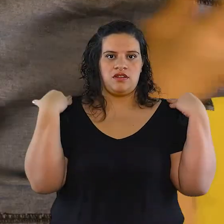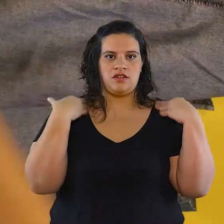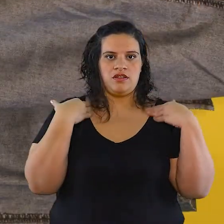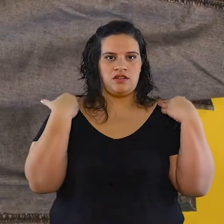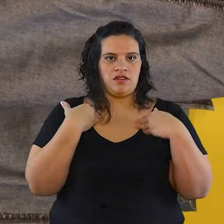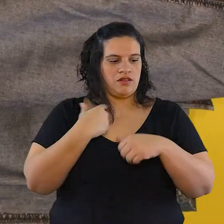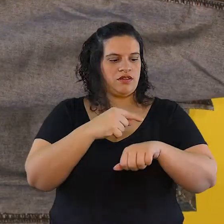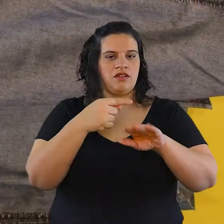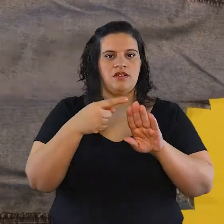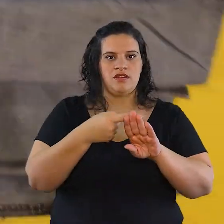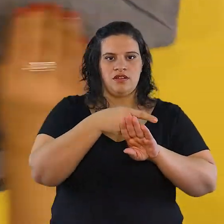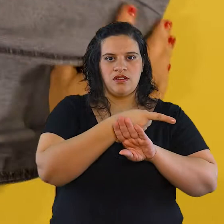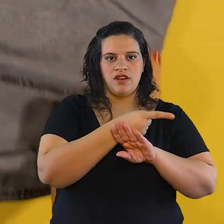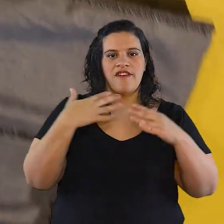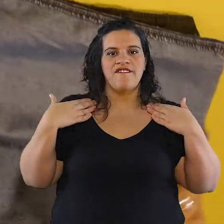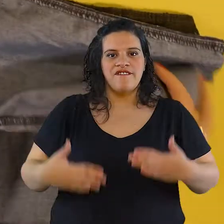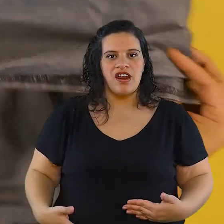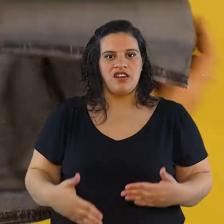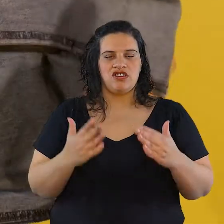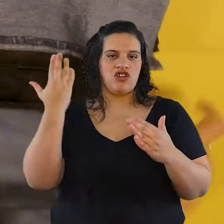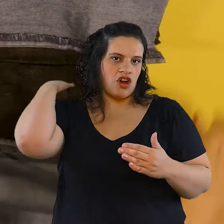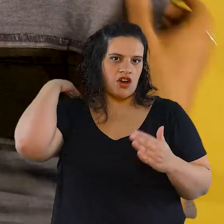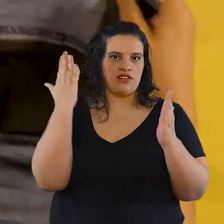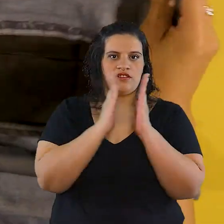a parte de cima, que é a frente,